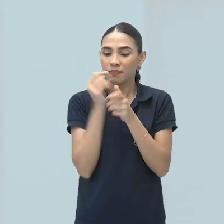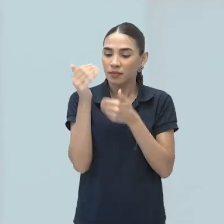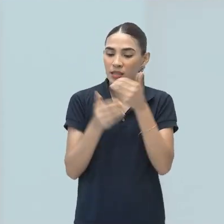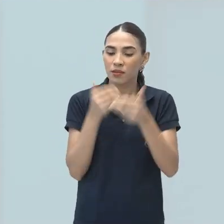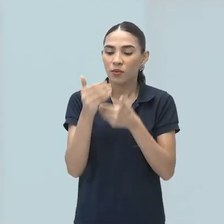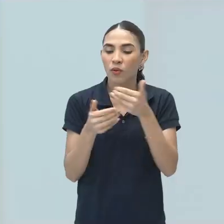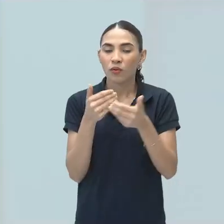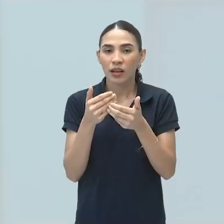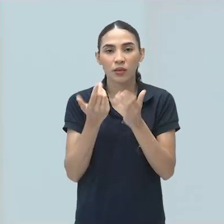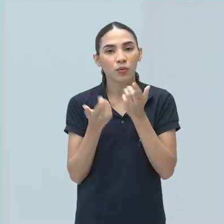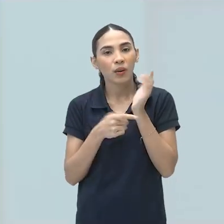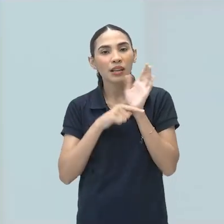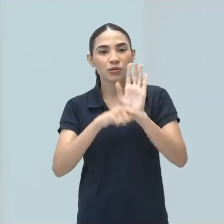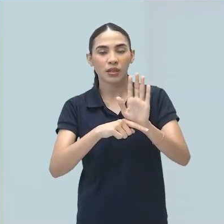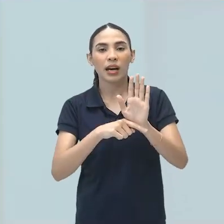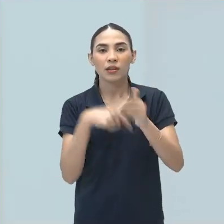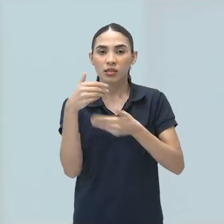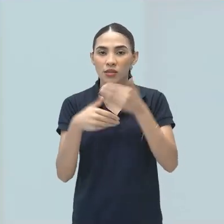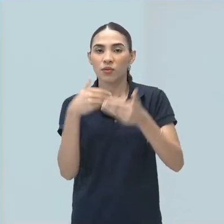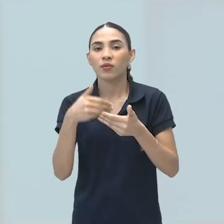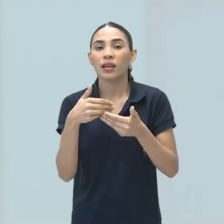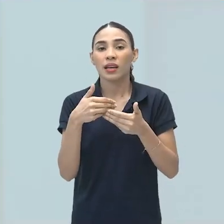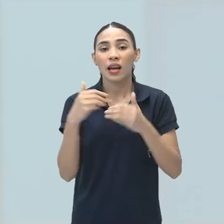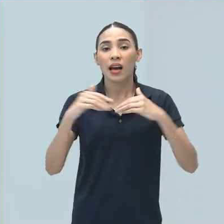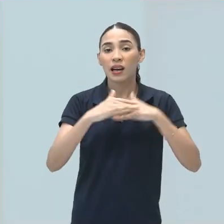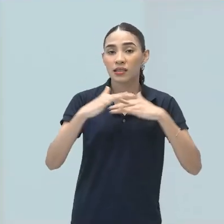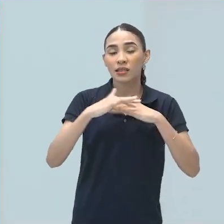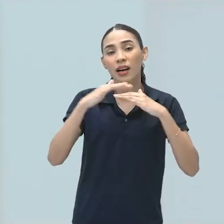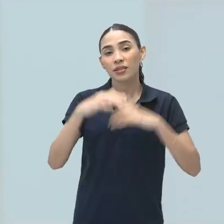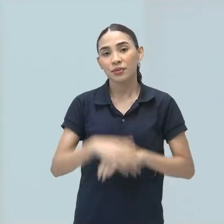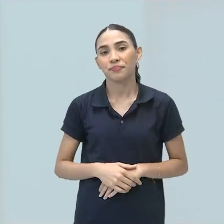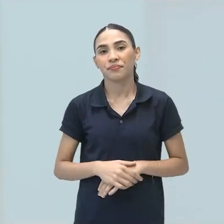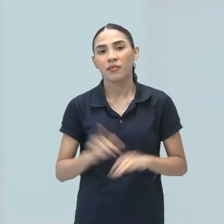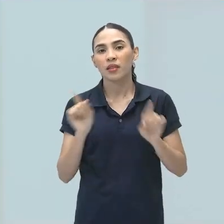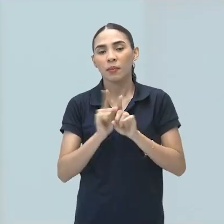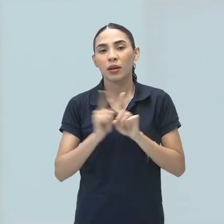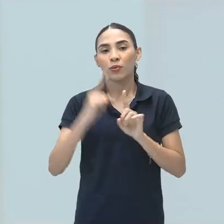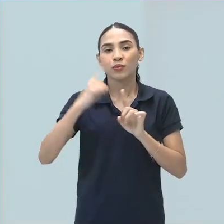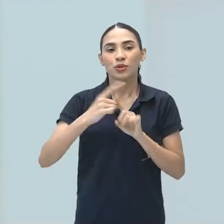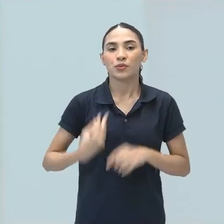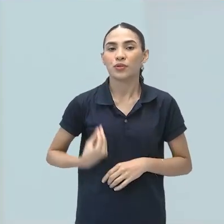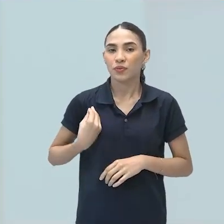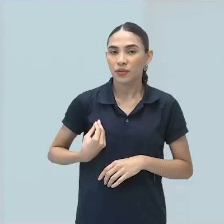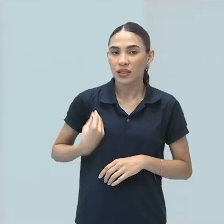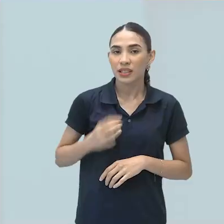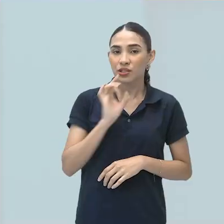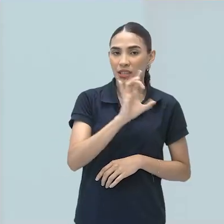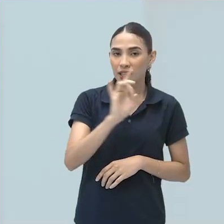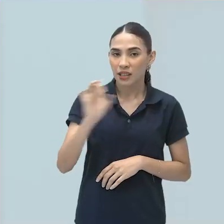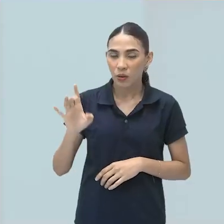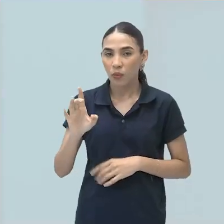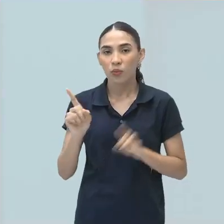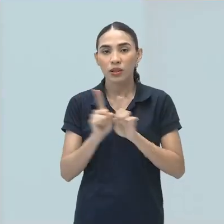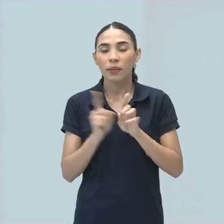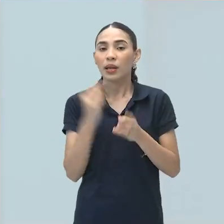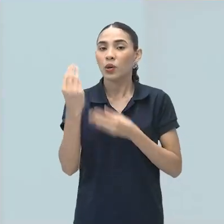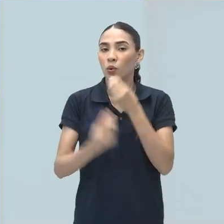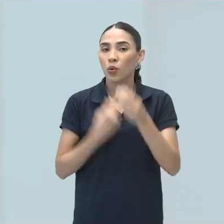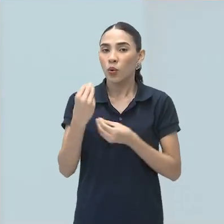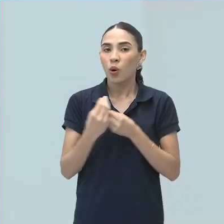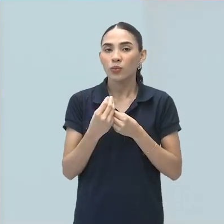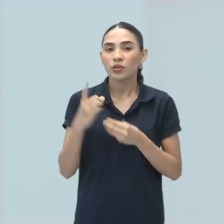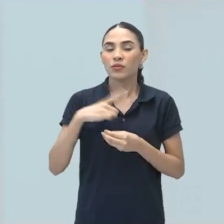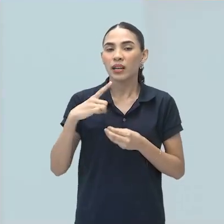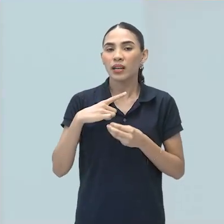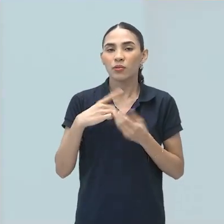local, construíram a cidade, e apenas através do modo de vida deles e da forma como eles vivenciaram